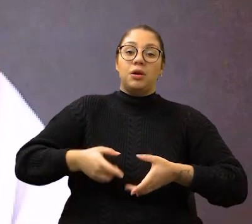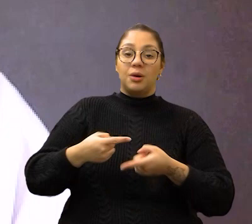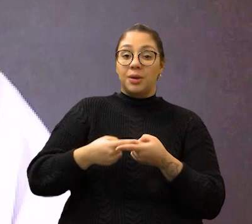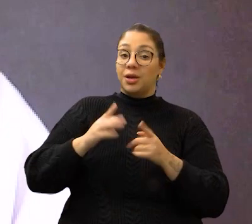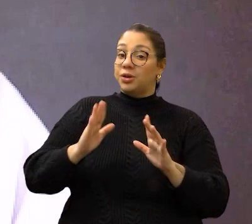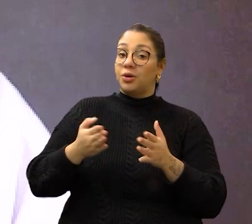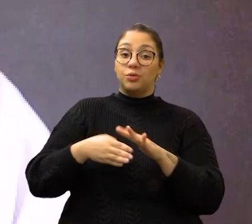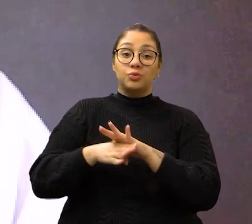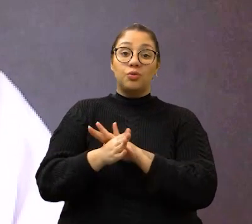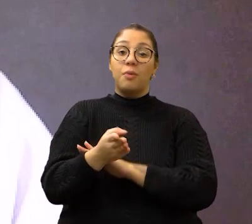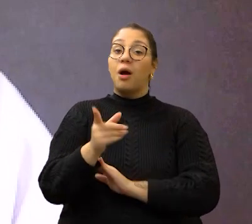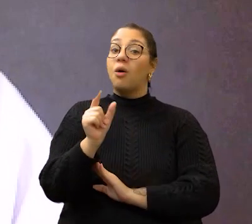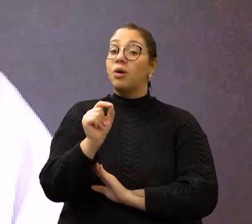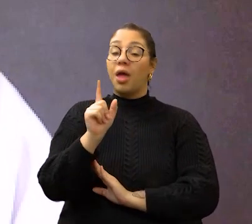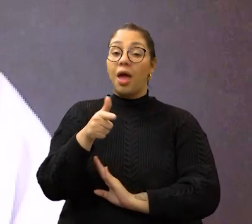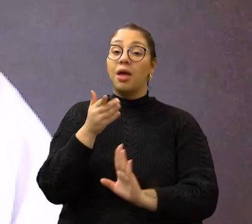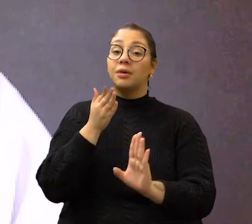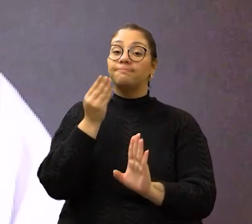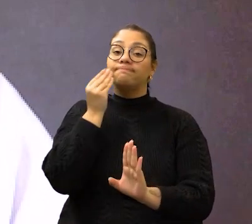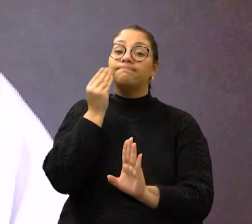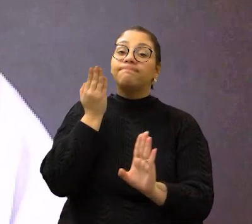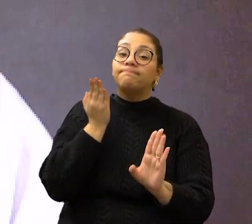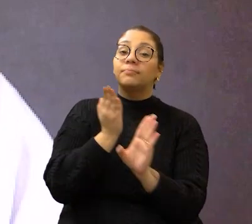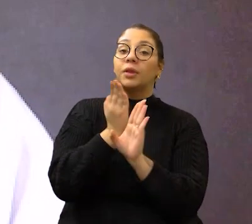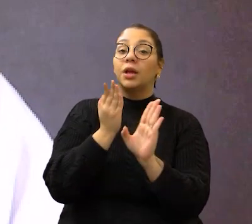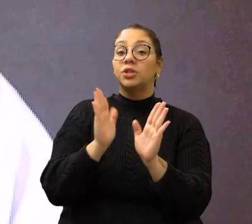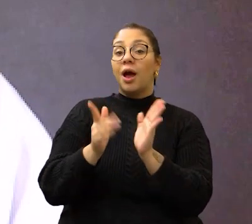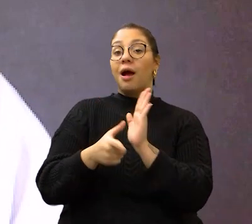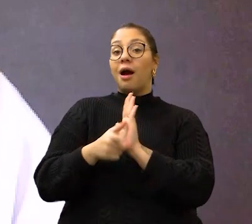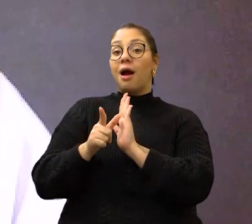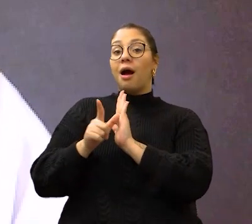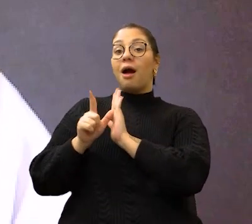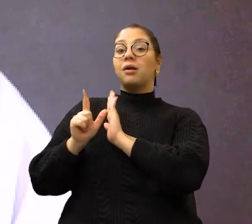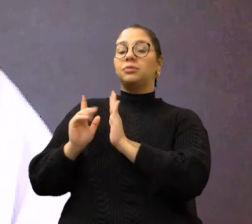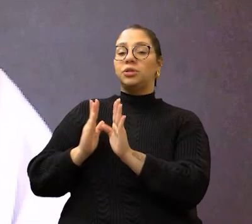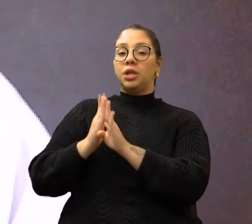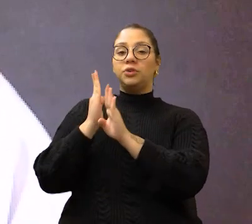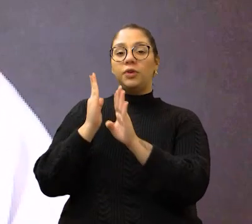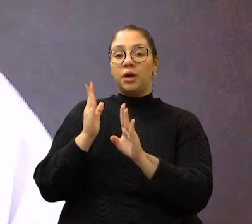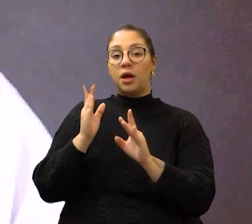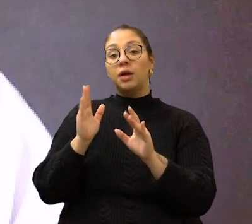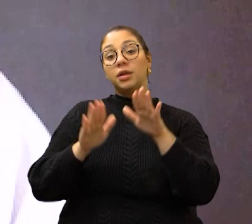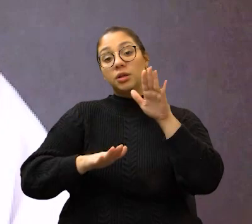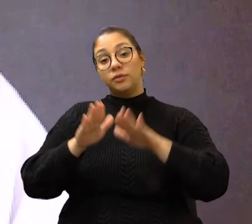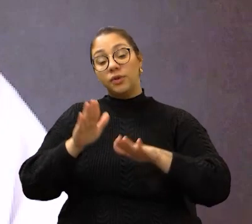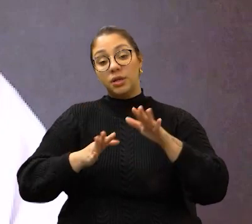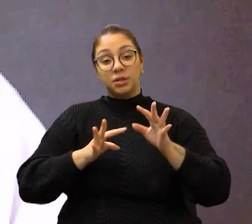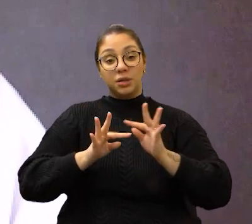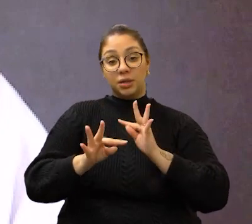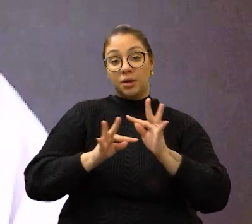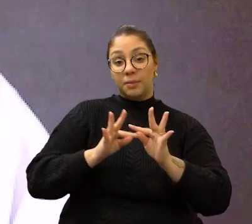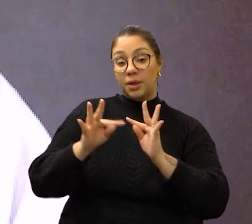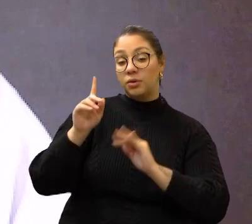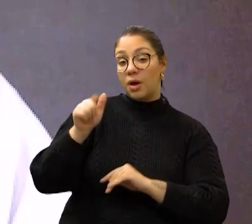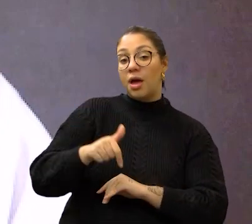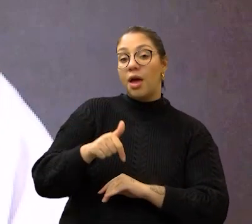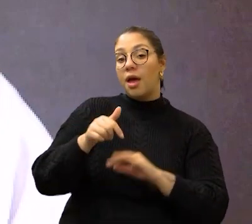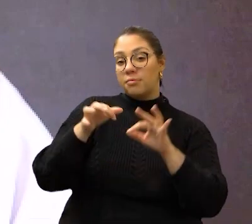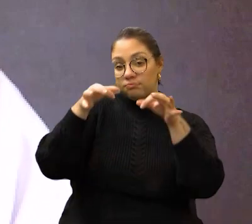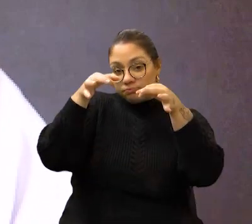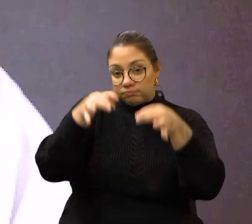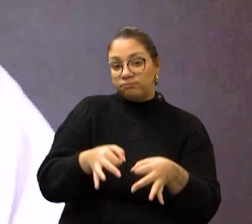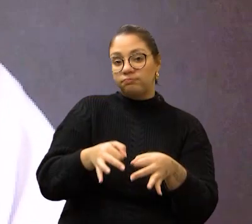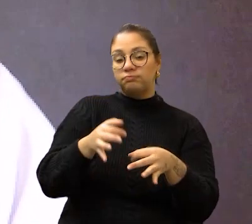costuma fazer é tentar identificar em fases mais iniciais, onde muitas vezes o tratamento costuma ser realmente mais